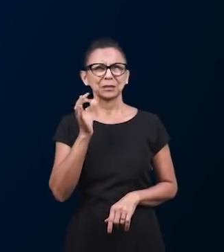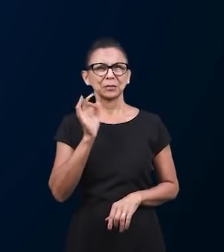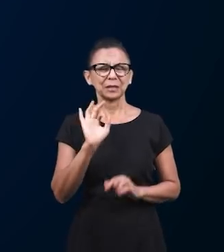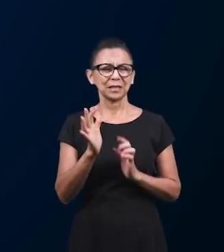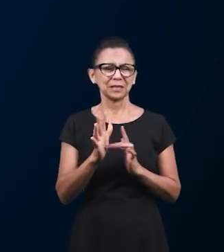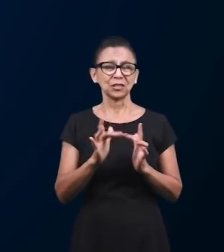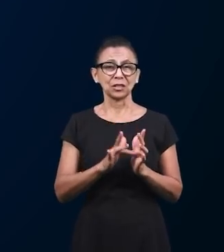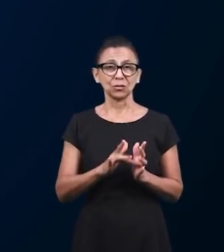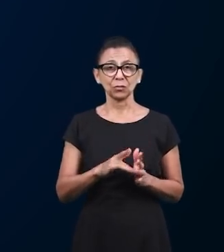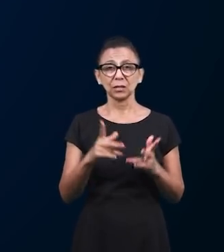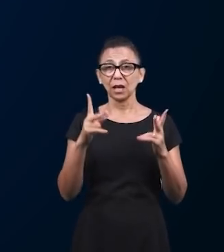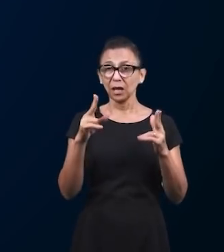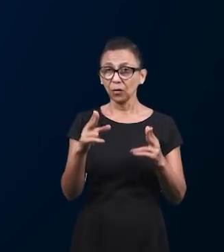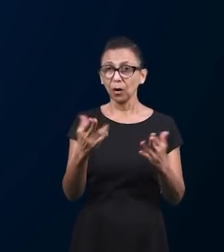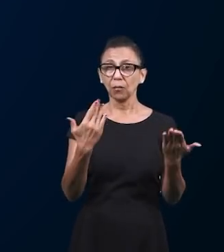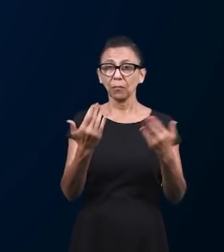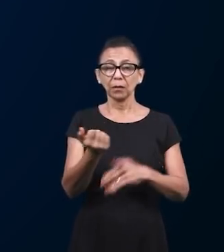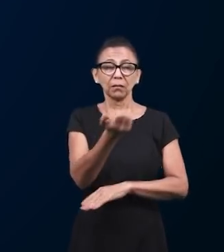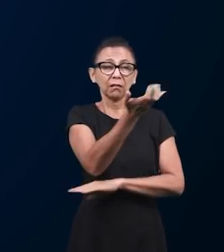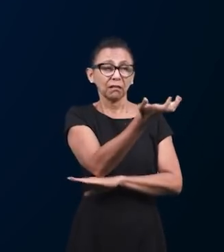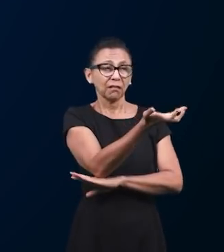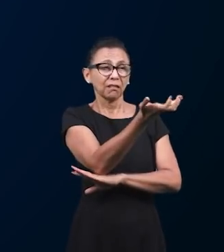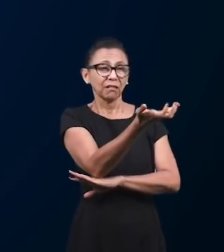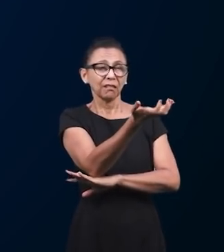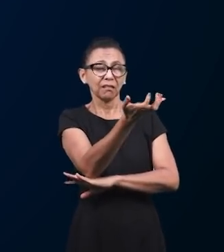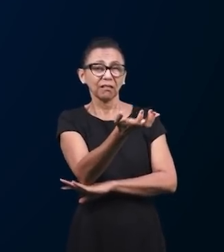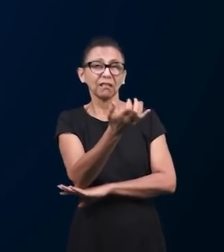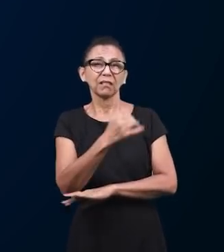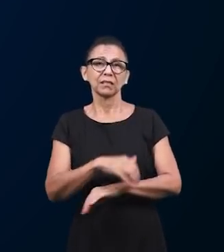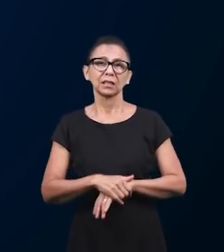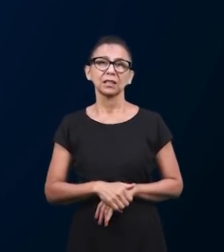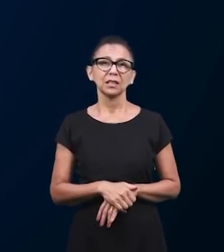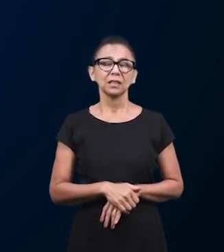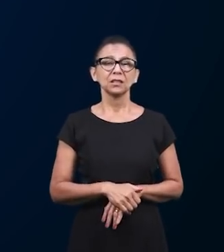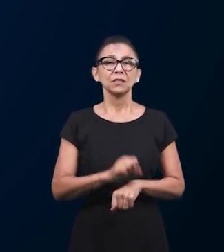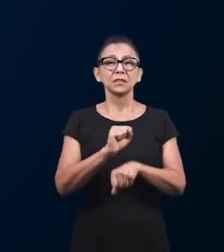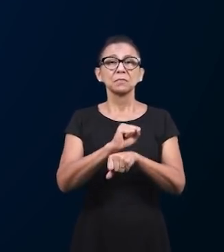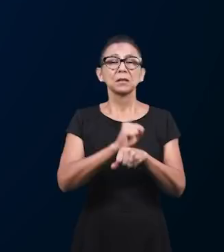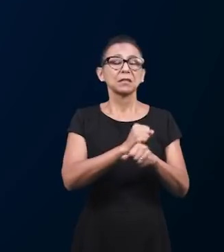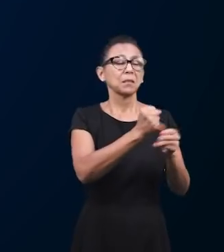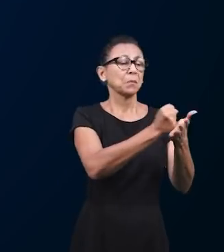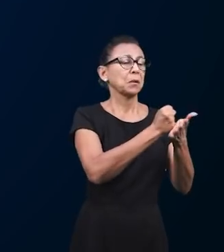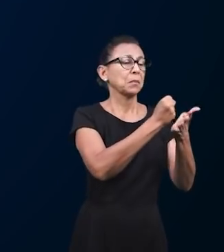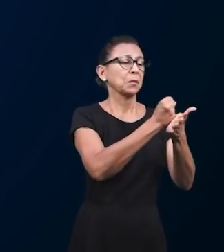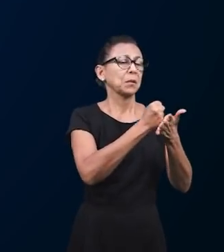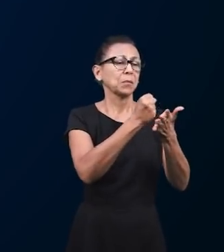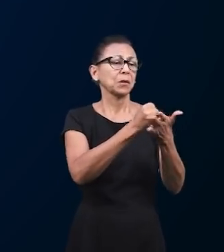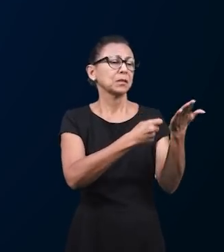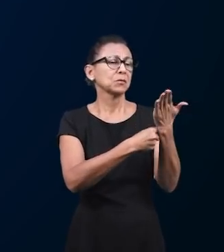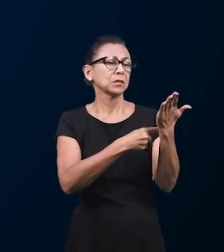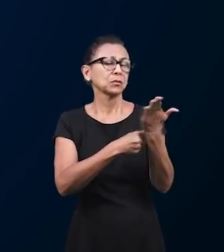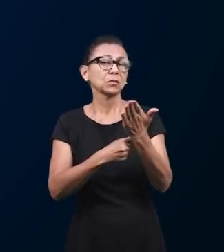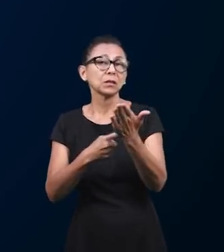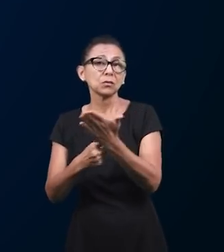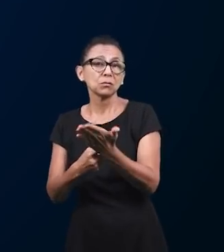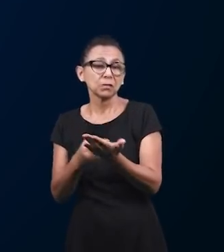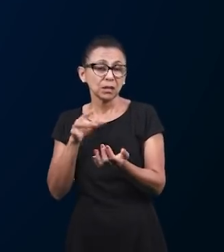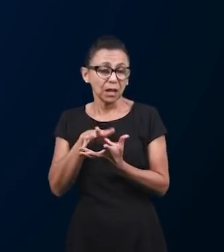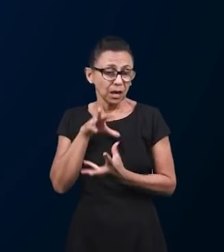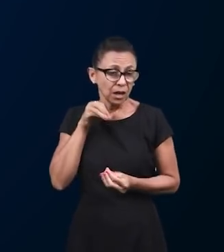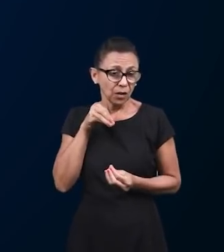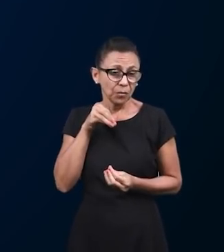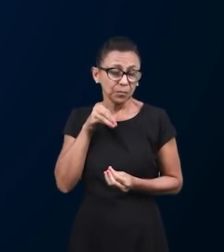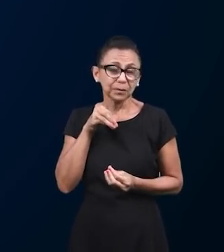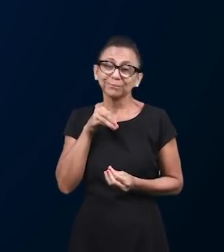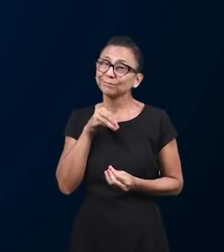vive mendigando. Então ele espera que pessoas e coisas preencham o vazio, que é um vazio da sua alma,